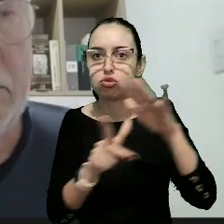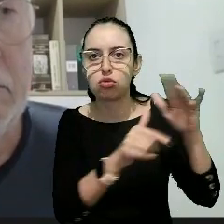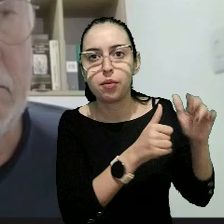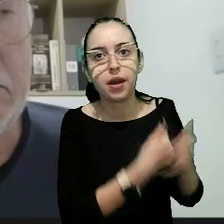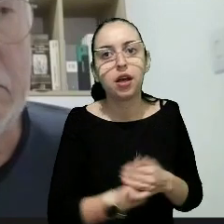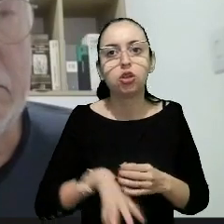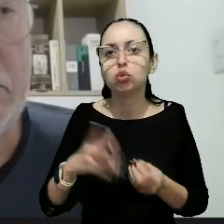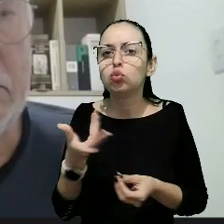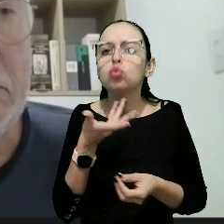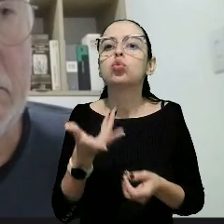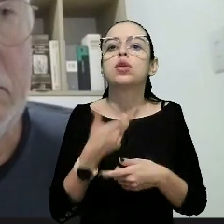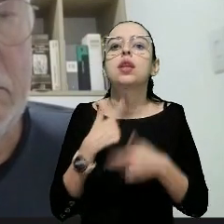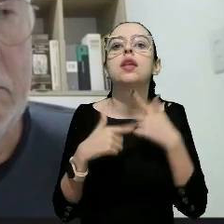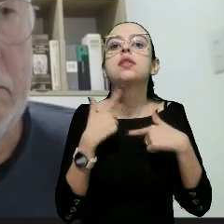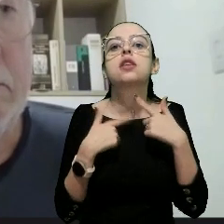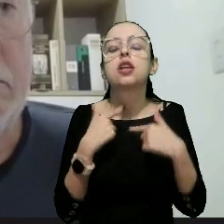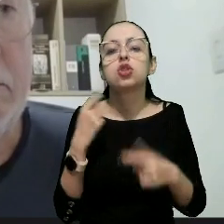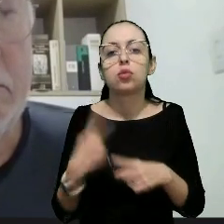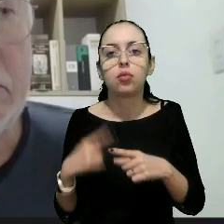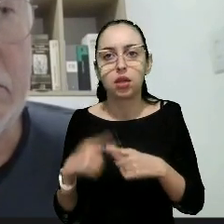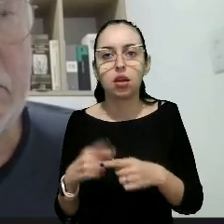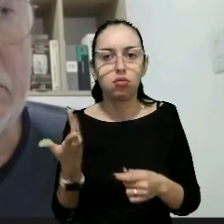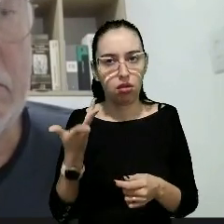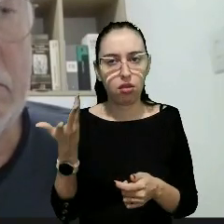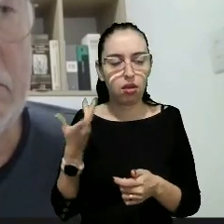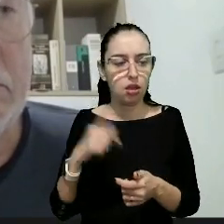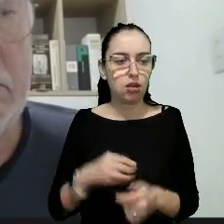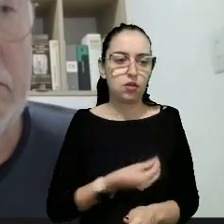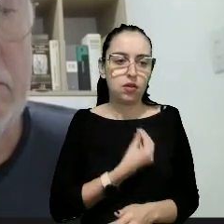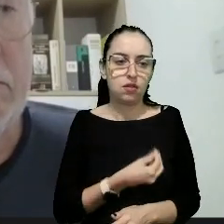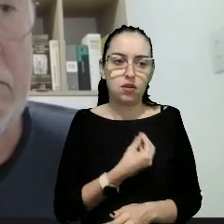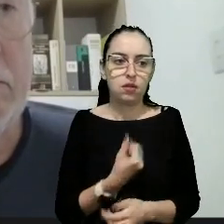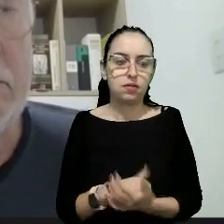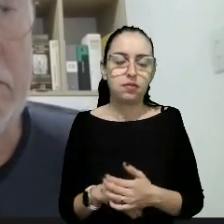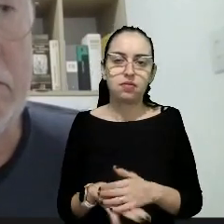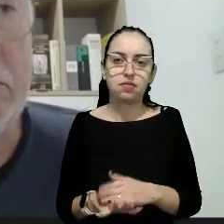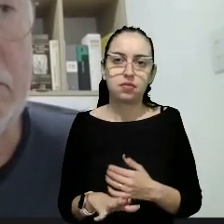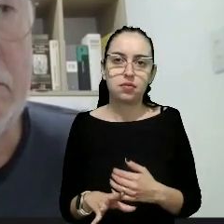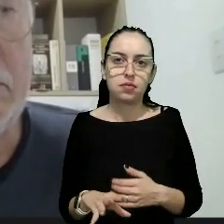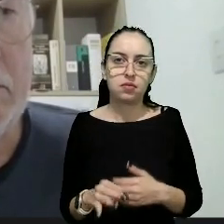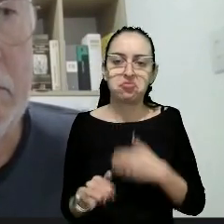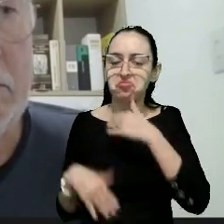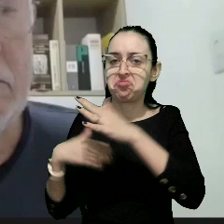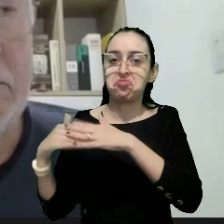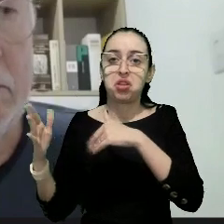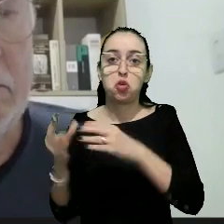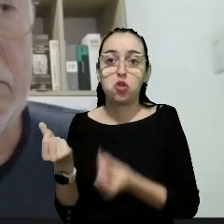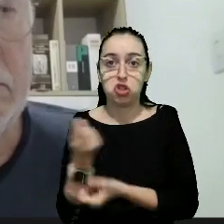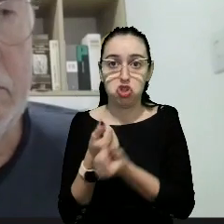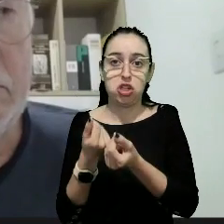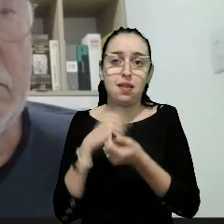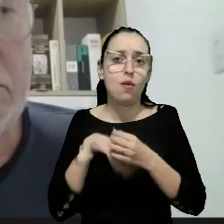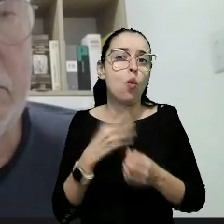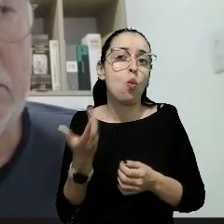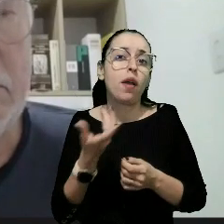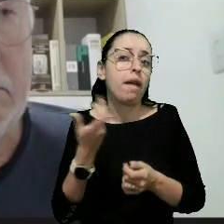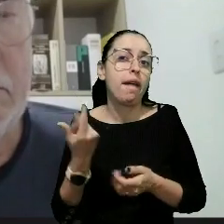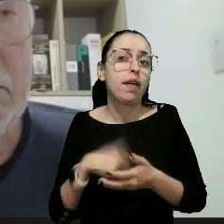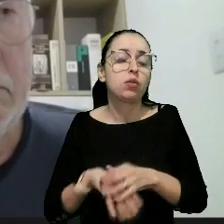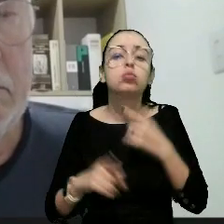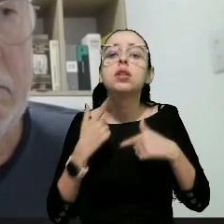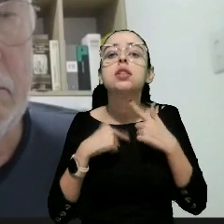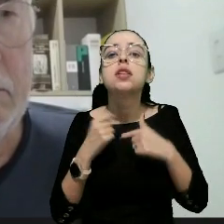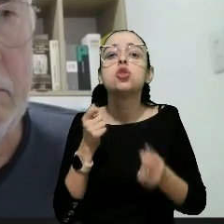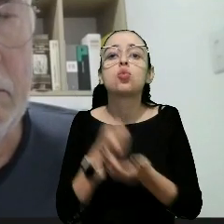idade, começam a consumir tudo que eles querem, porque eles falam, agora eu vou viver minha vida e vou usar o